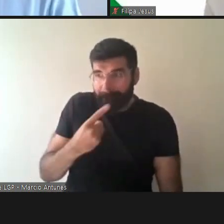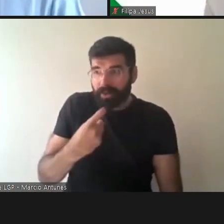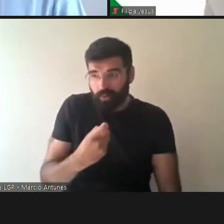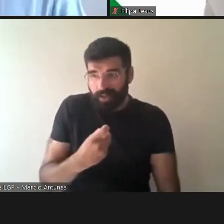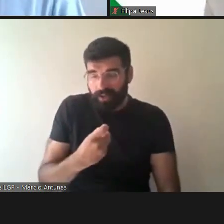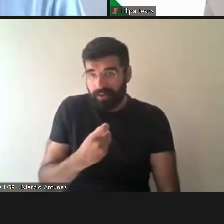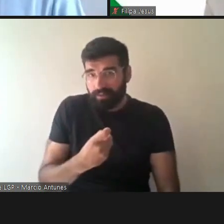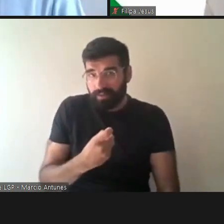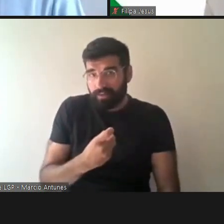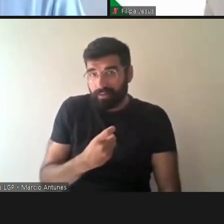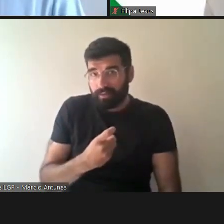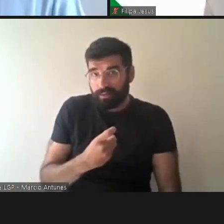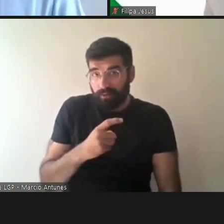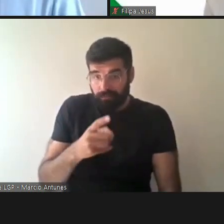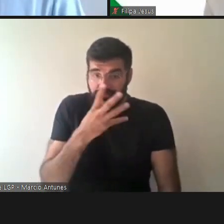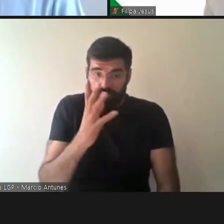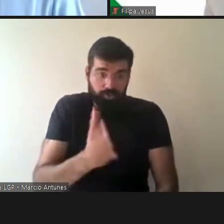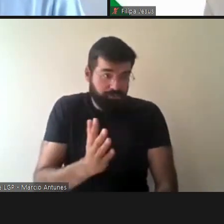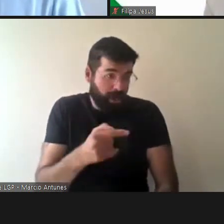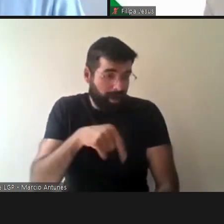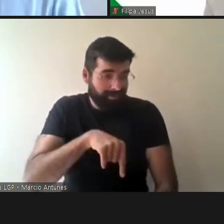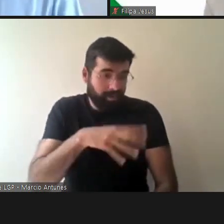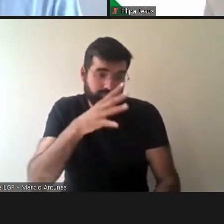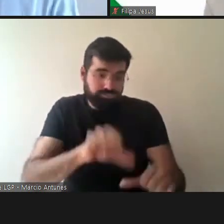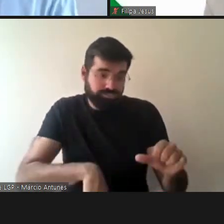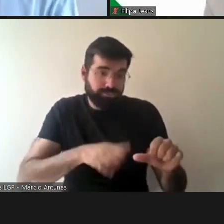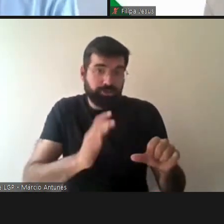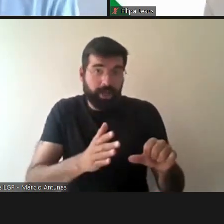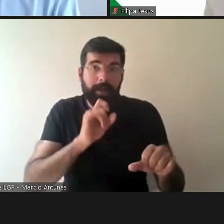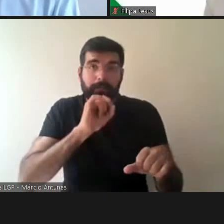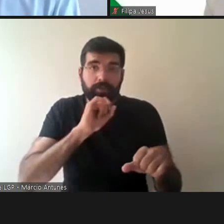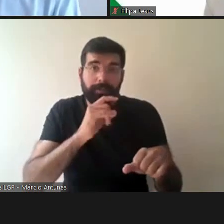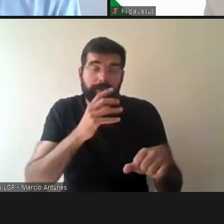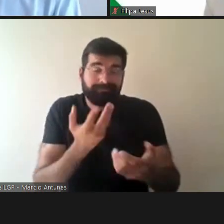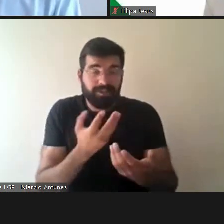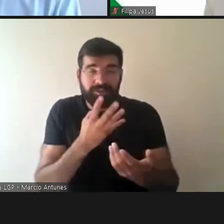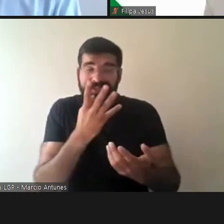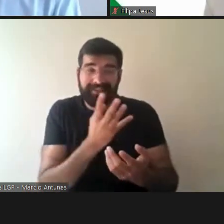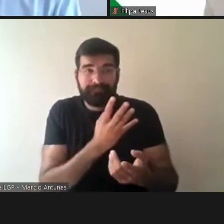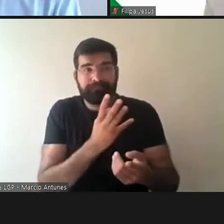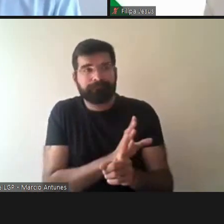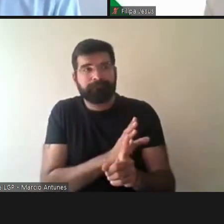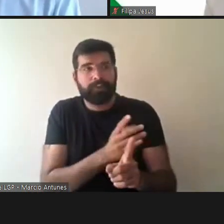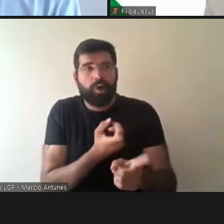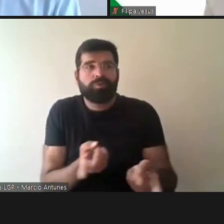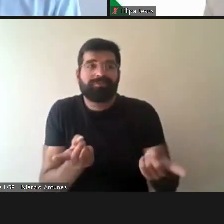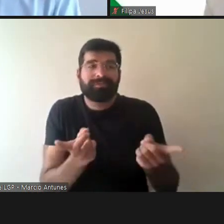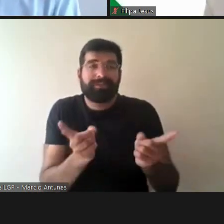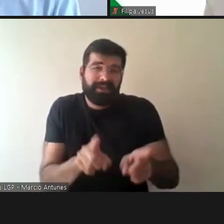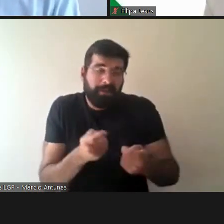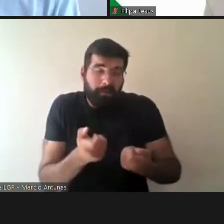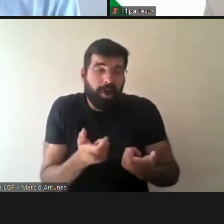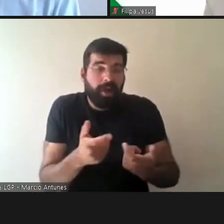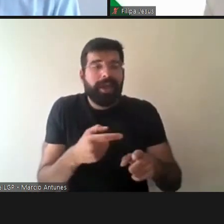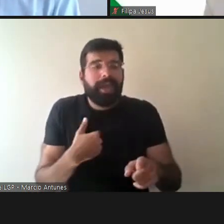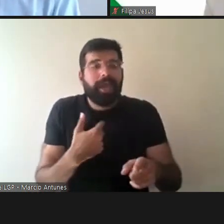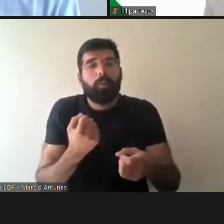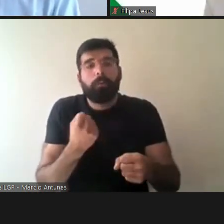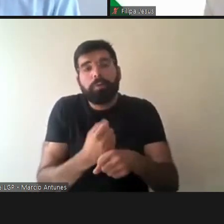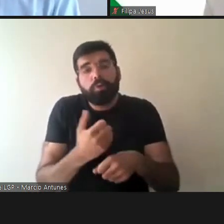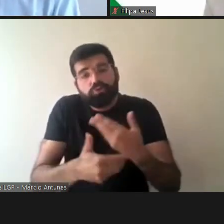Como aqui já foi dito e corre o risco de ser redundante, por isso é um processo de